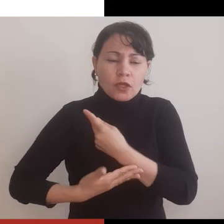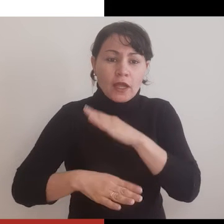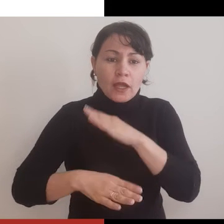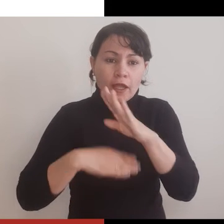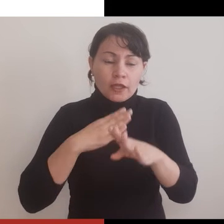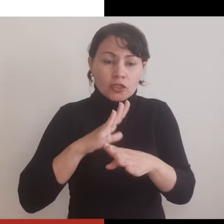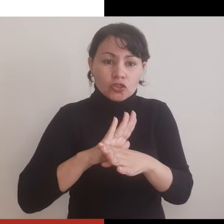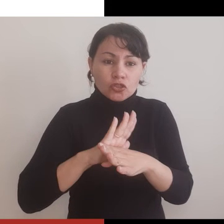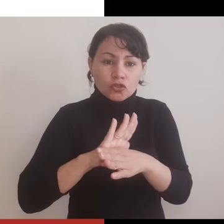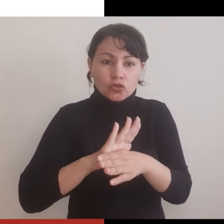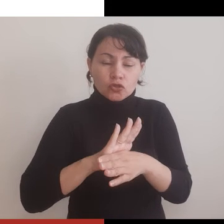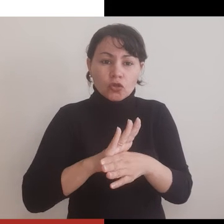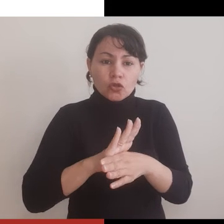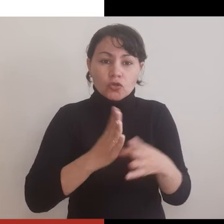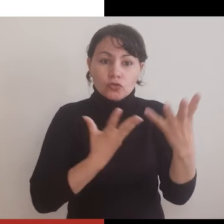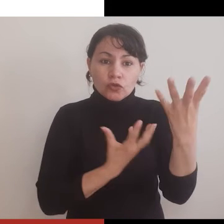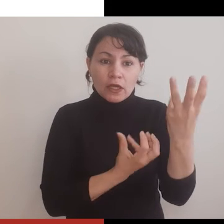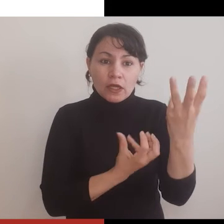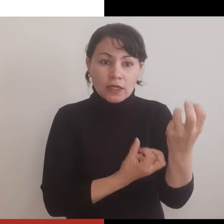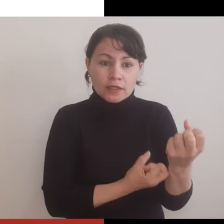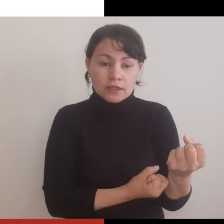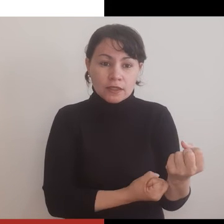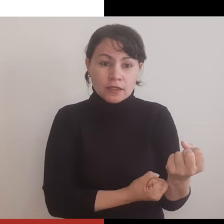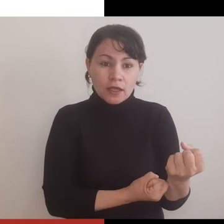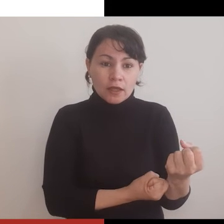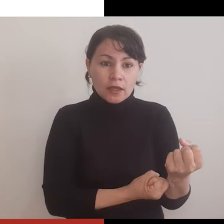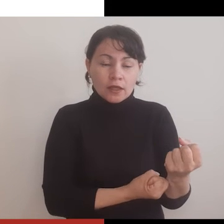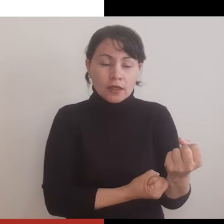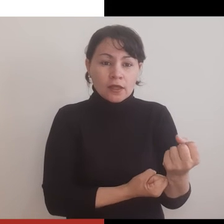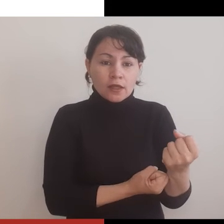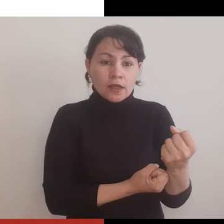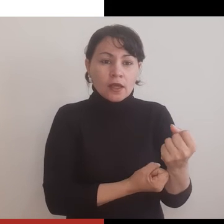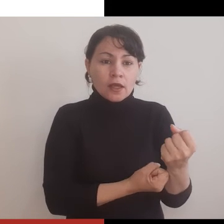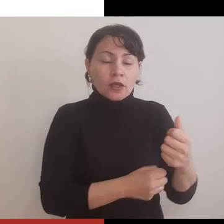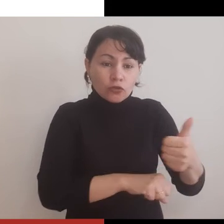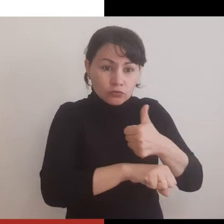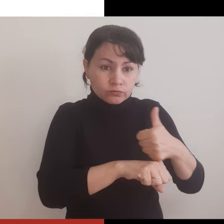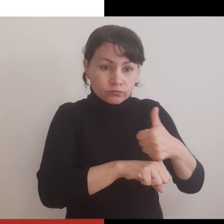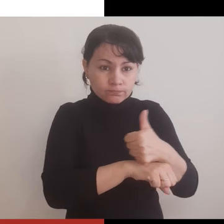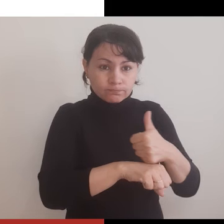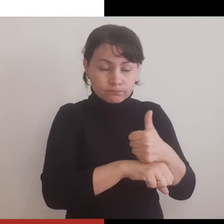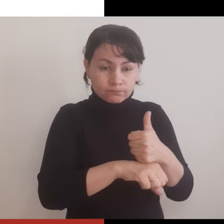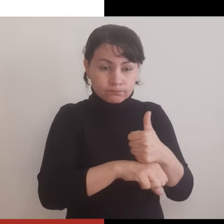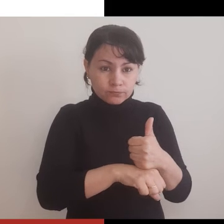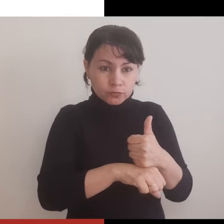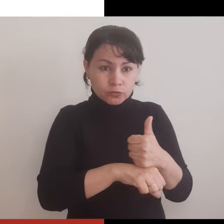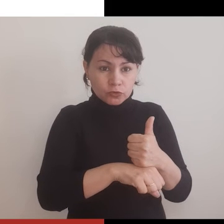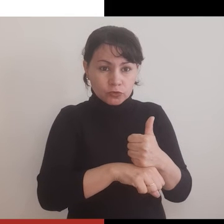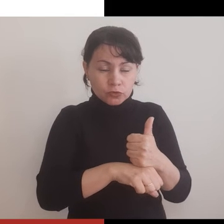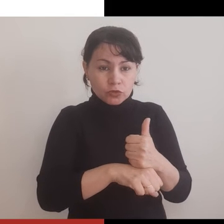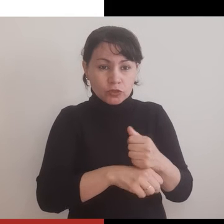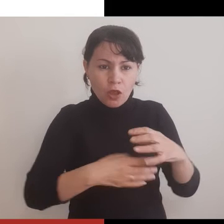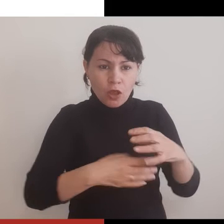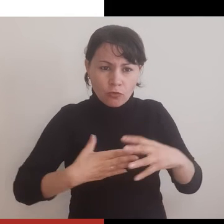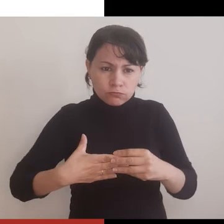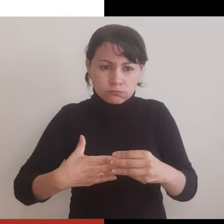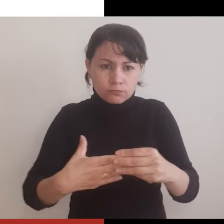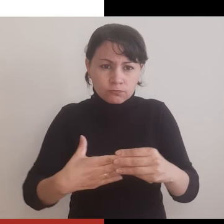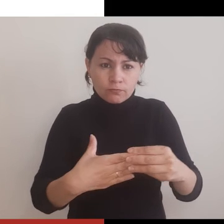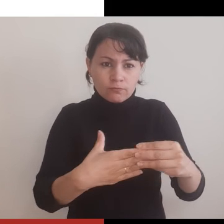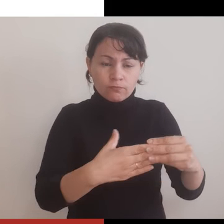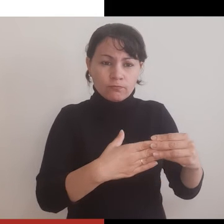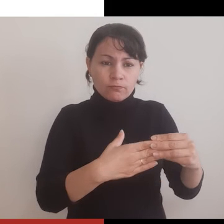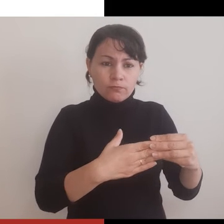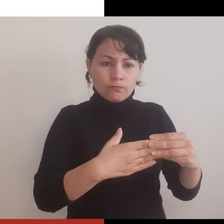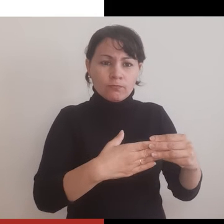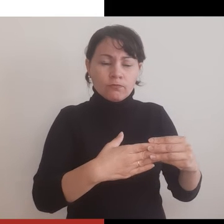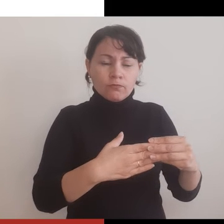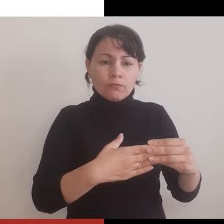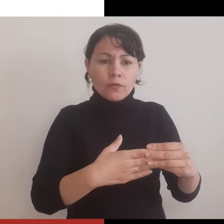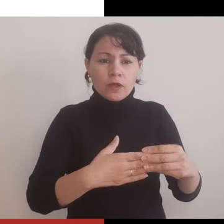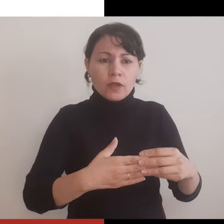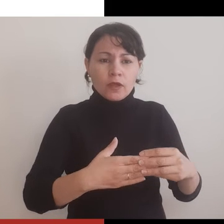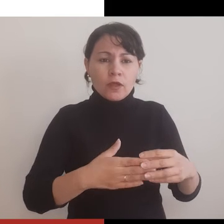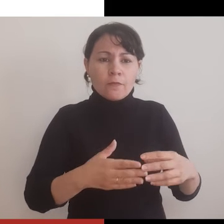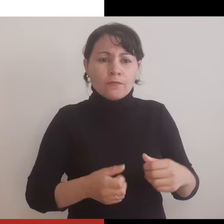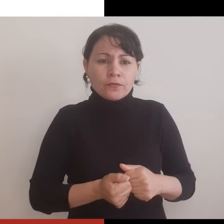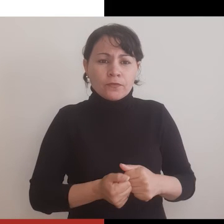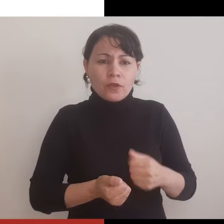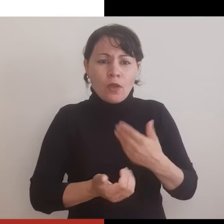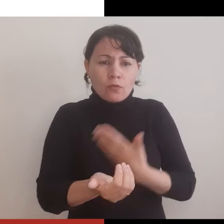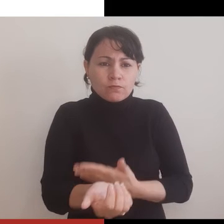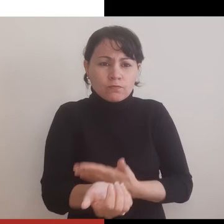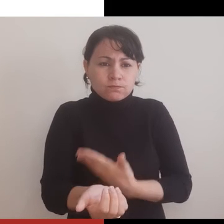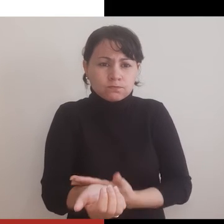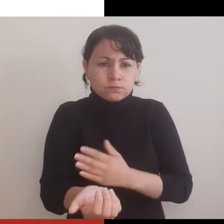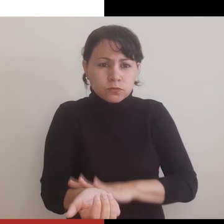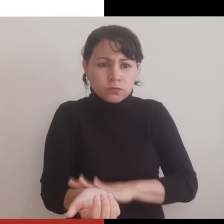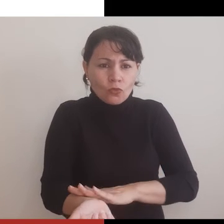sistema vai permitir que o profissional de saúde ele acompanhe ali a pressão